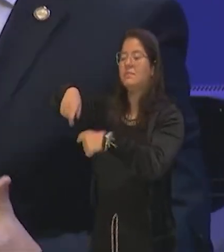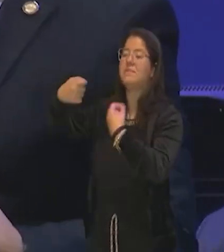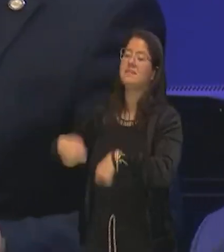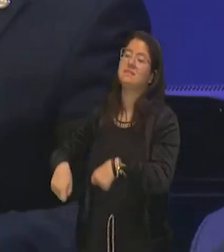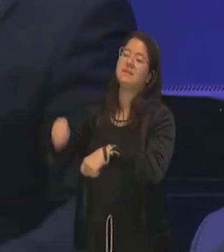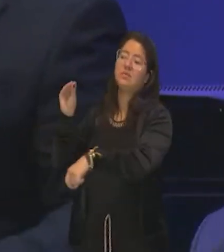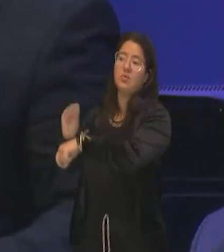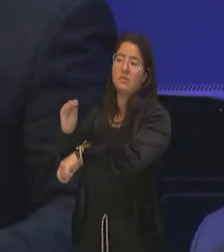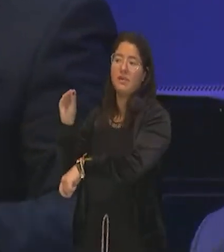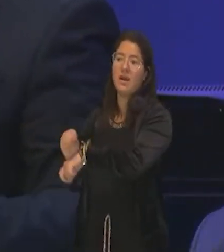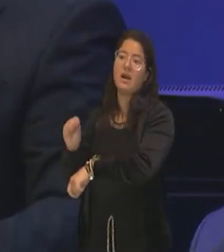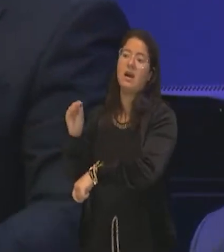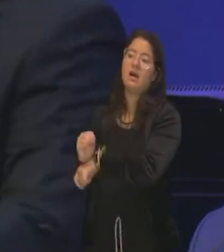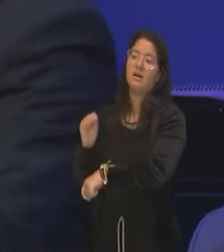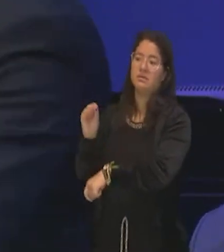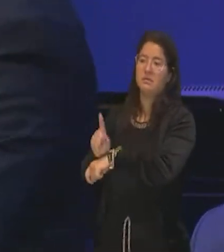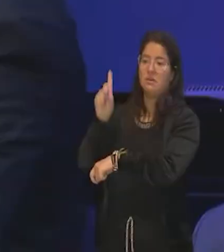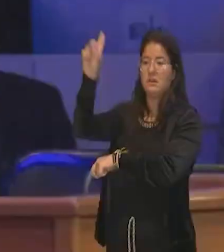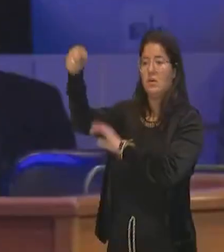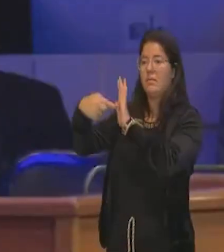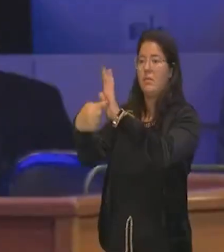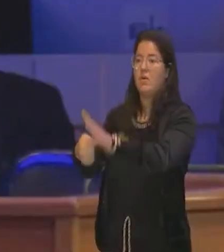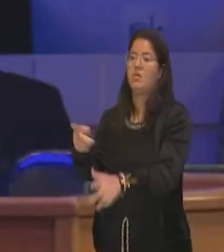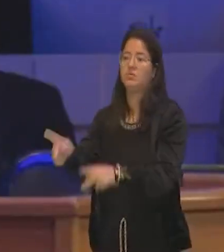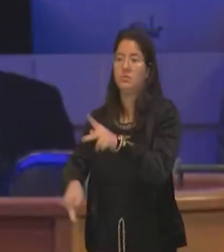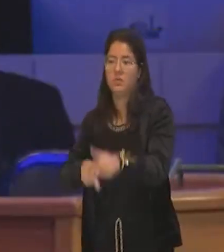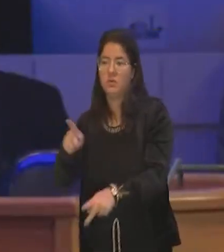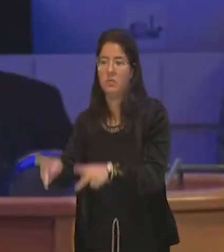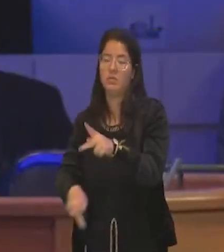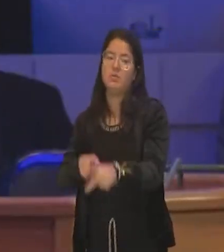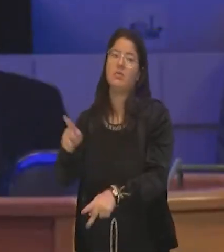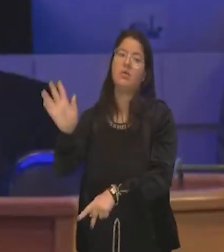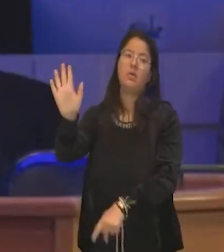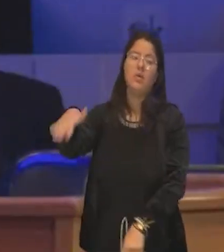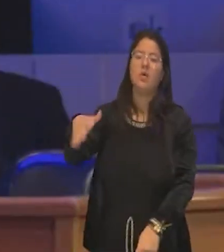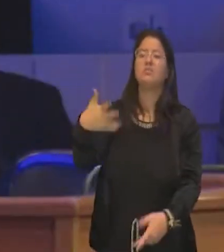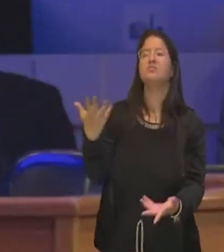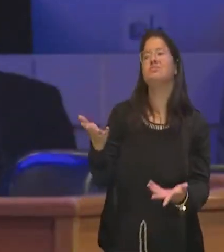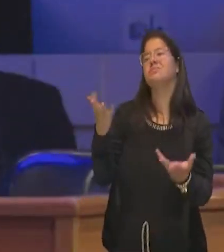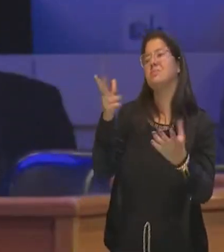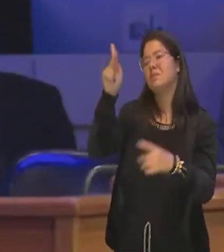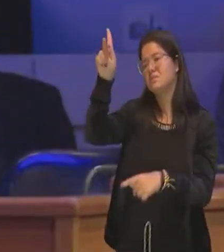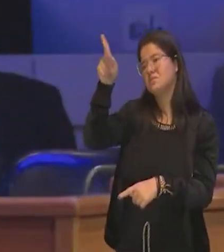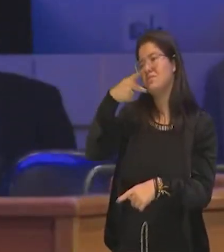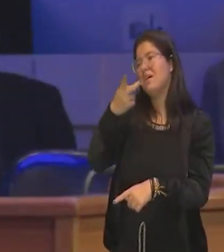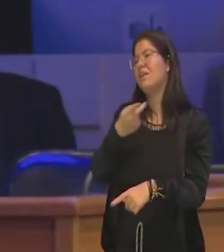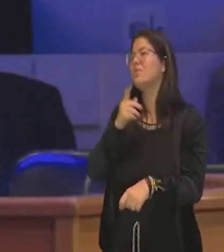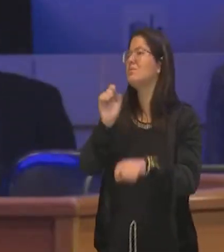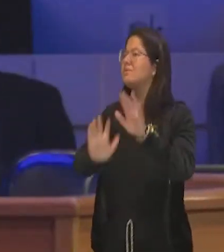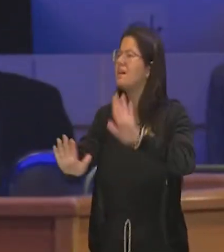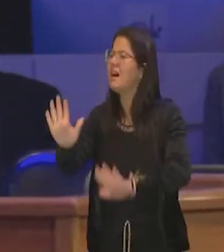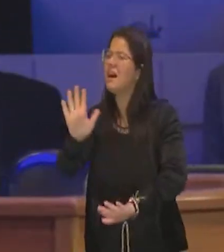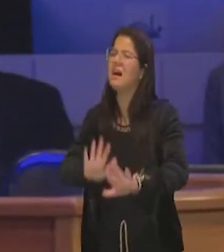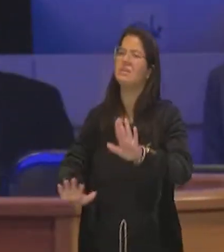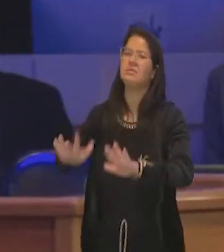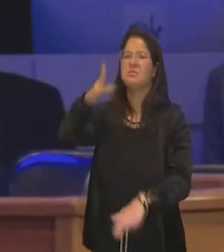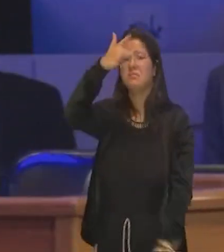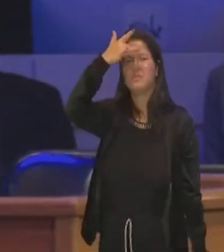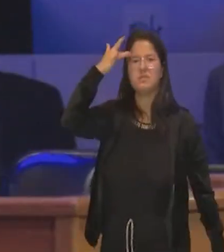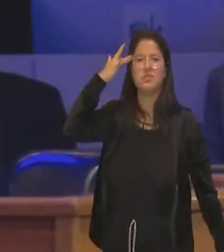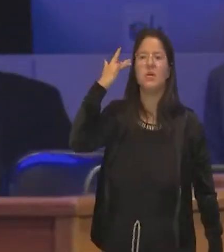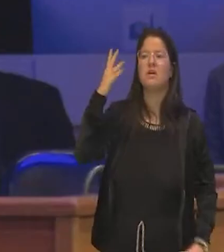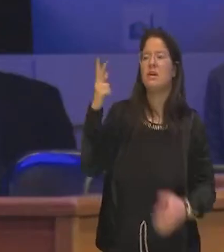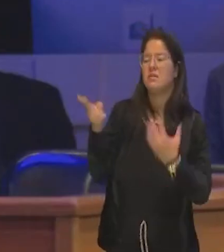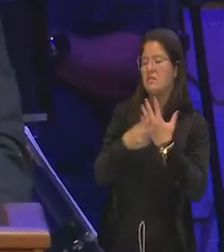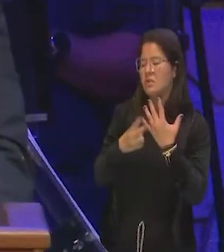cuidados que Deus traz para o seu povo. Cuidado com o órfão, cuidado com a viúva, cuidado com os estrangeiros, porque vocês foram estrangeiros